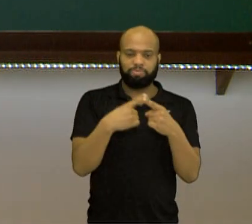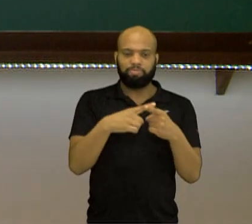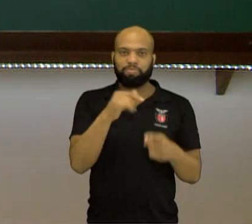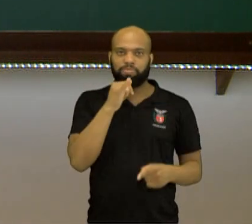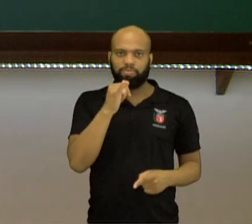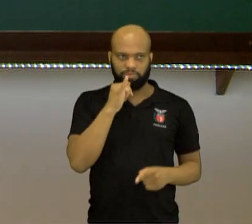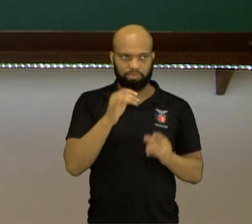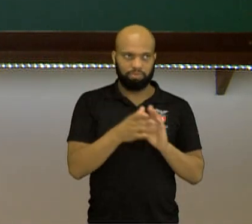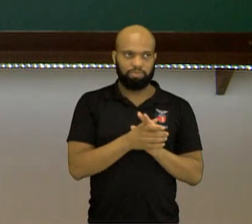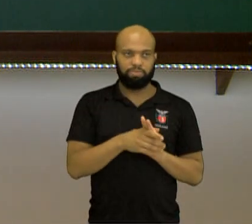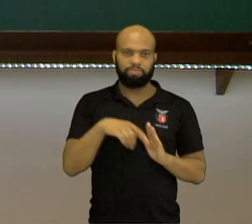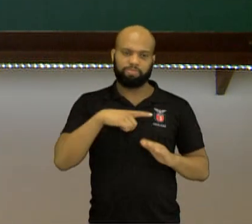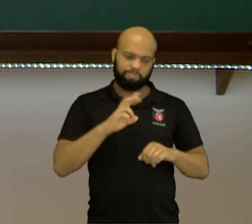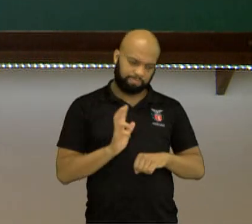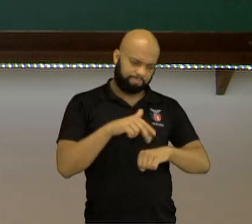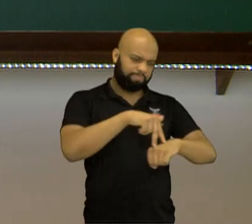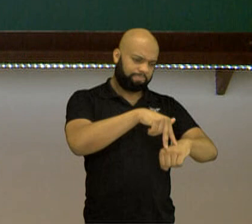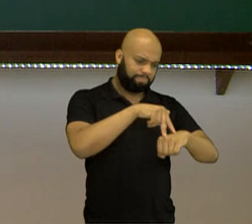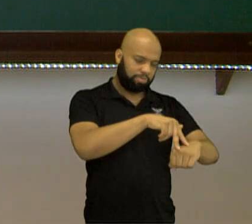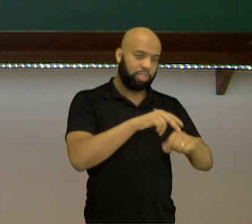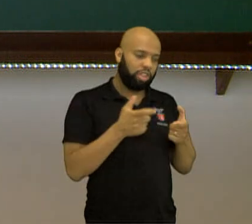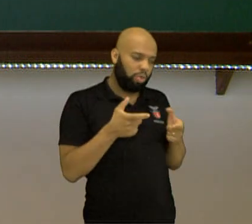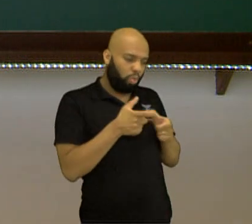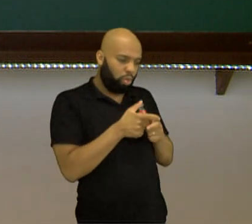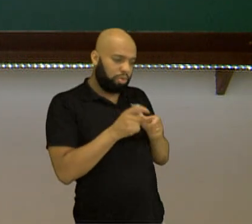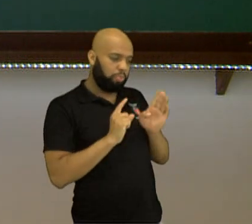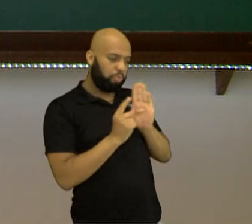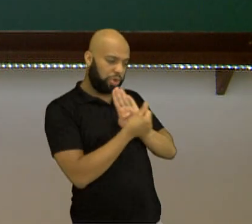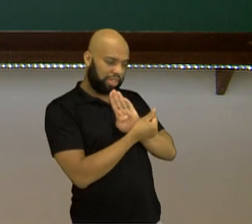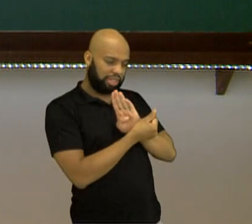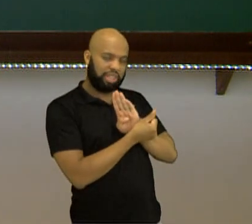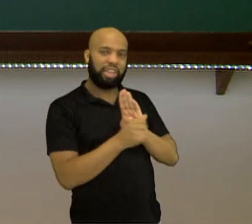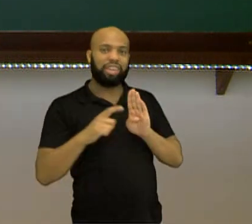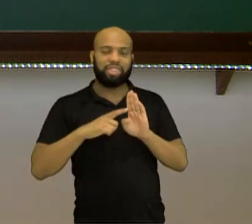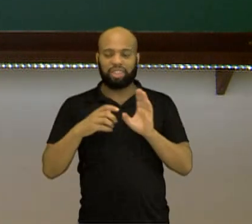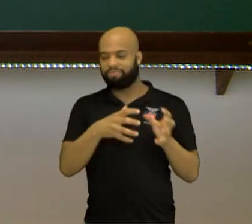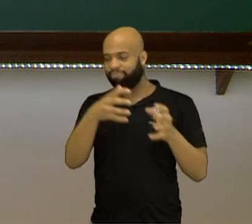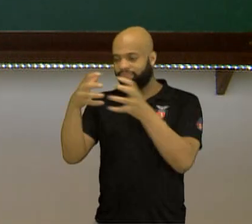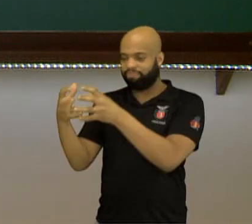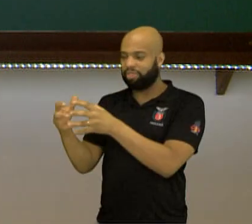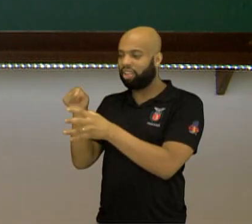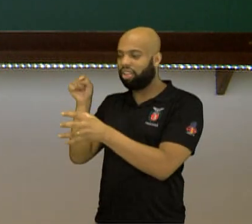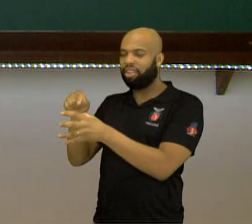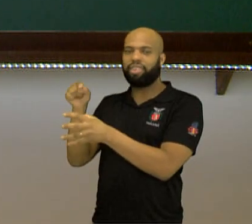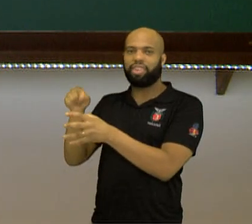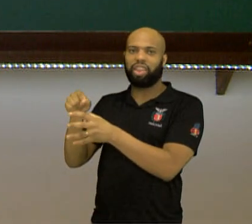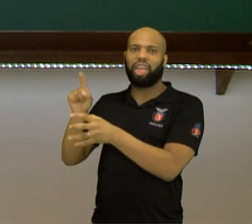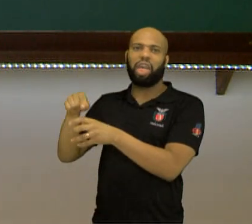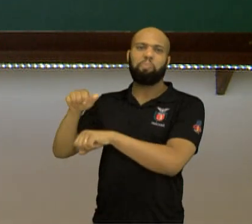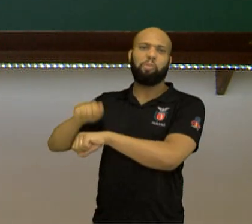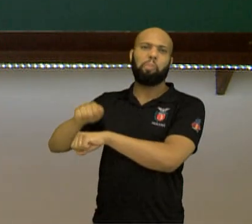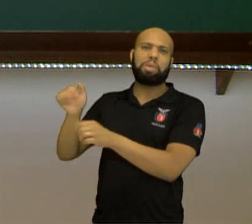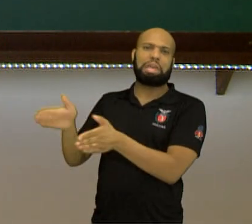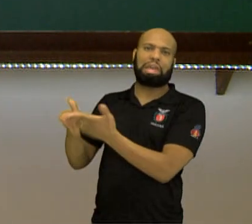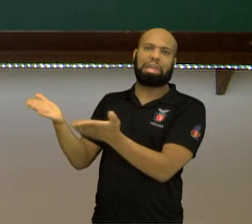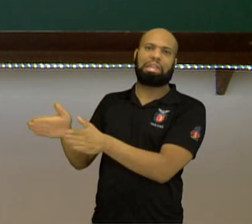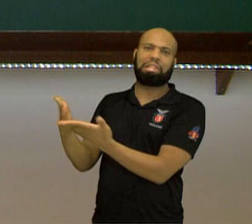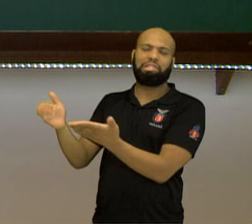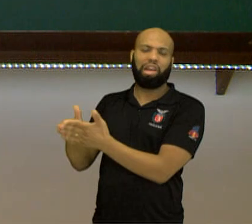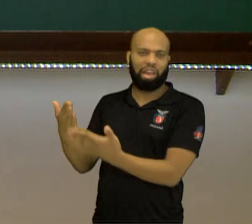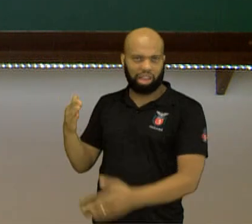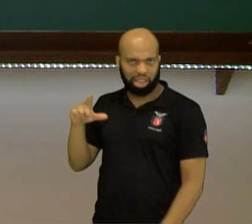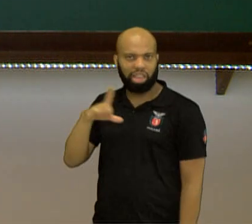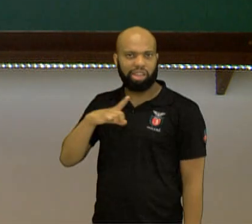tem a consolidação de uma pequena burguesia, de outro lado você tem um aspecto muito grande da miséria. E